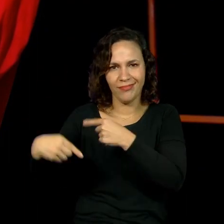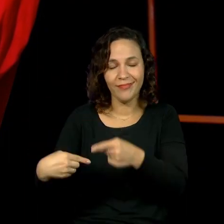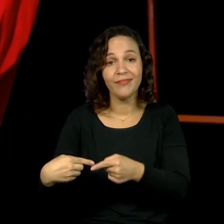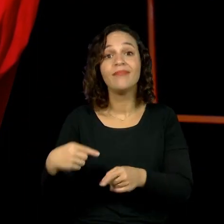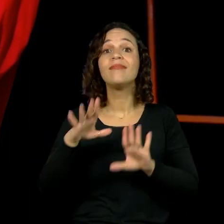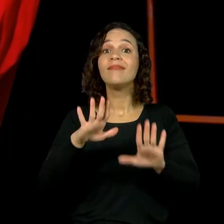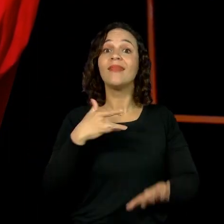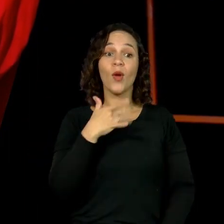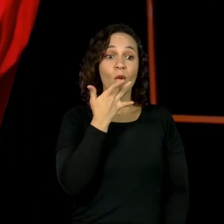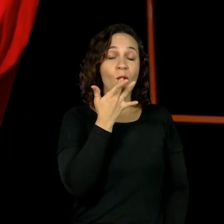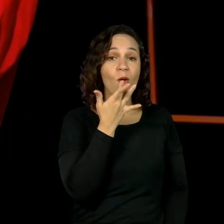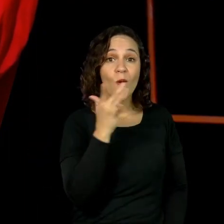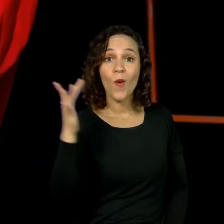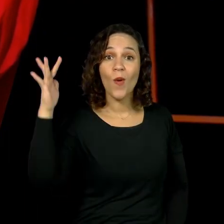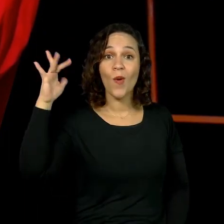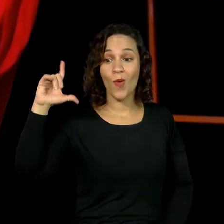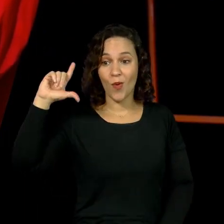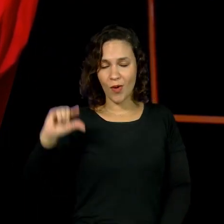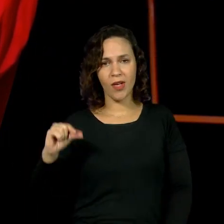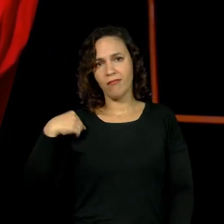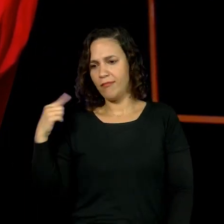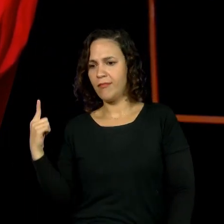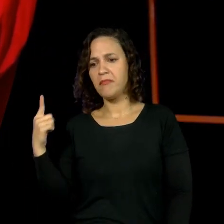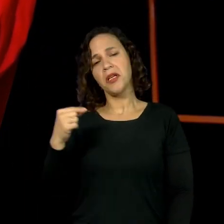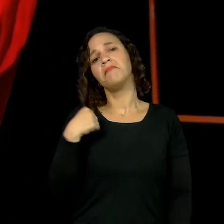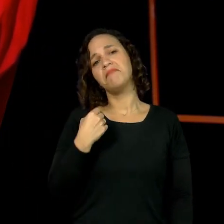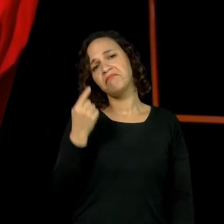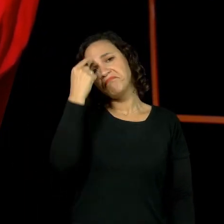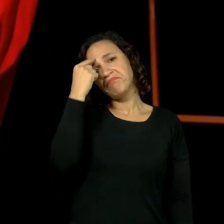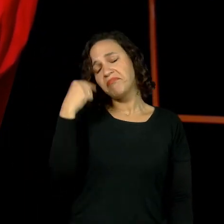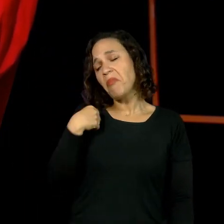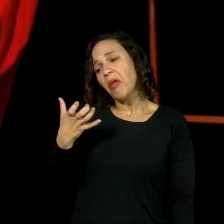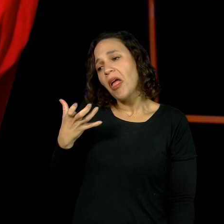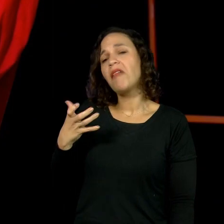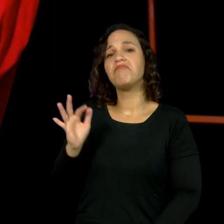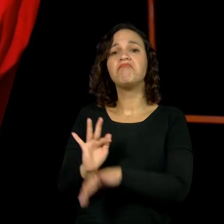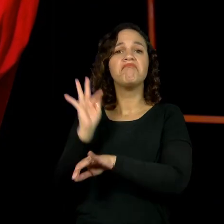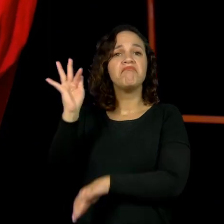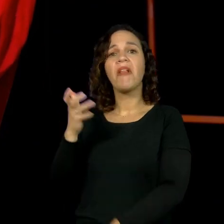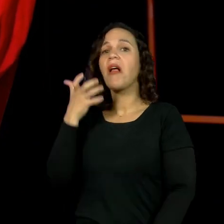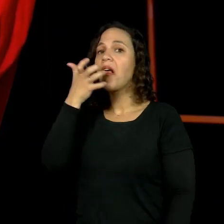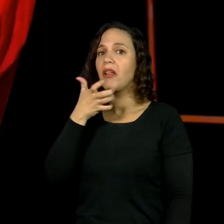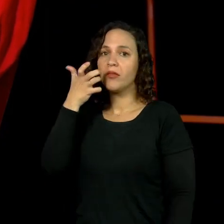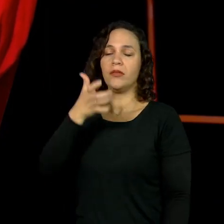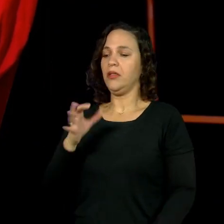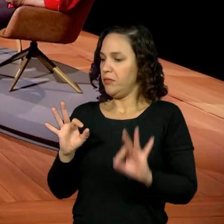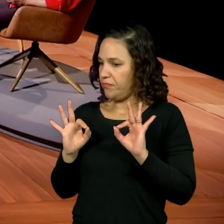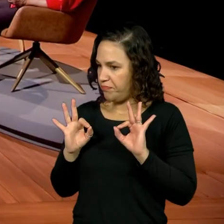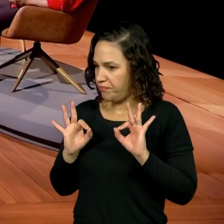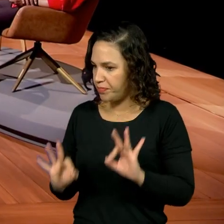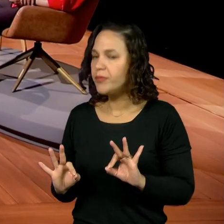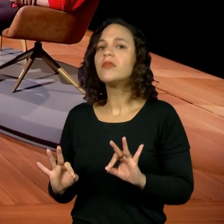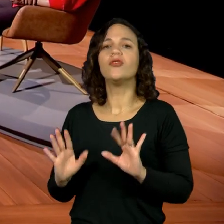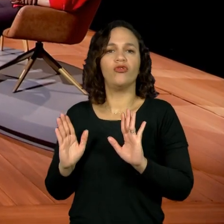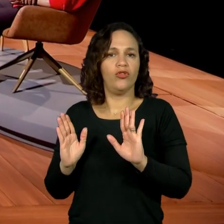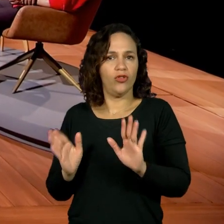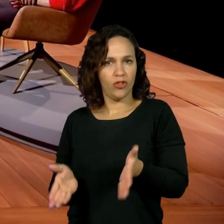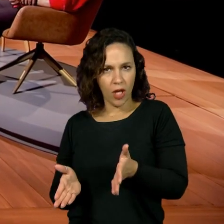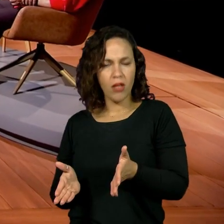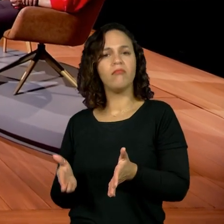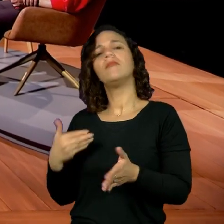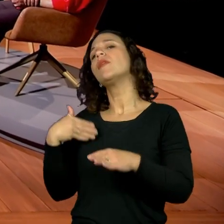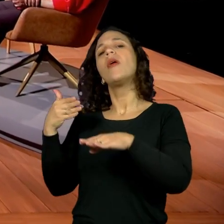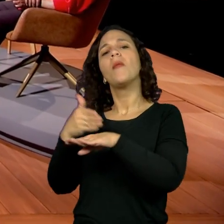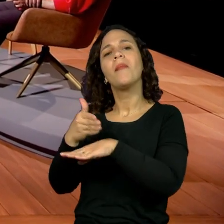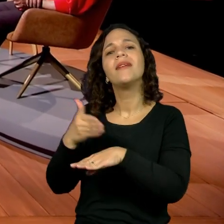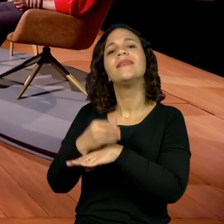aquela meta sempre de ser cantor. Eu imaginava sempre que seria cantor. E me tornei cantor, na realidade, né? Participei de programas